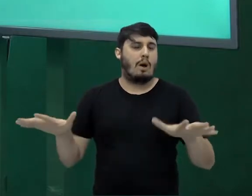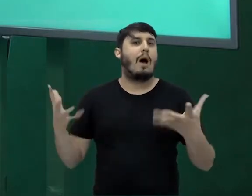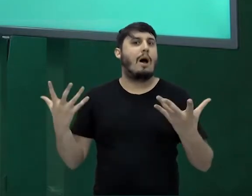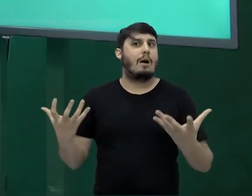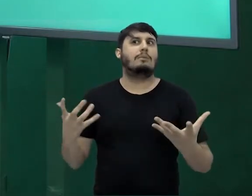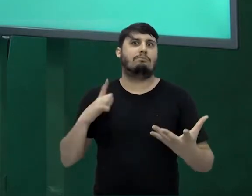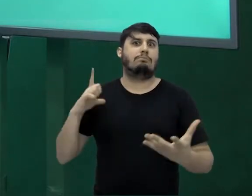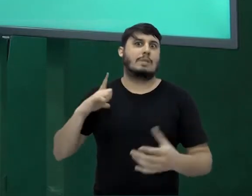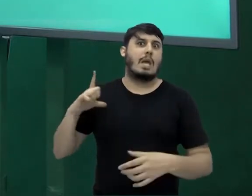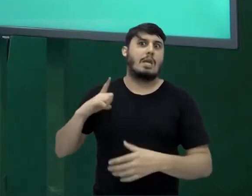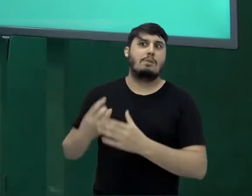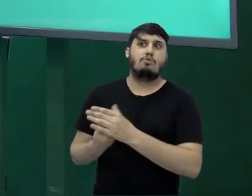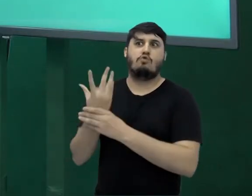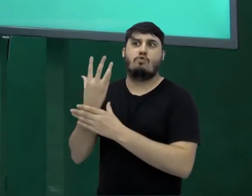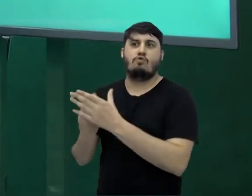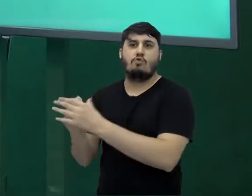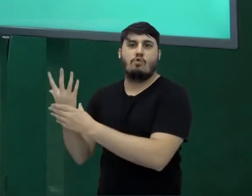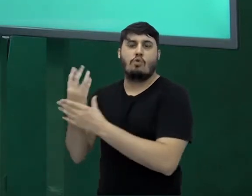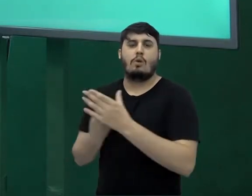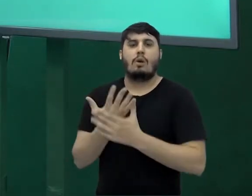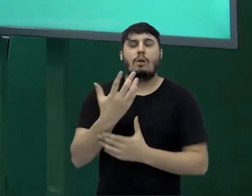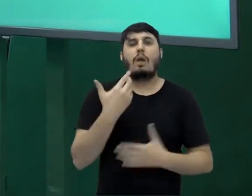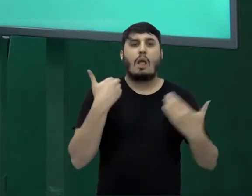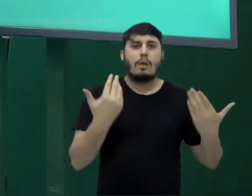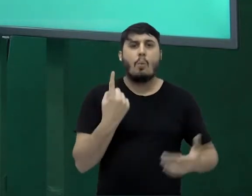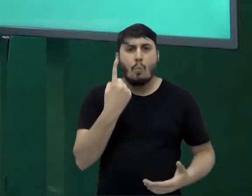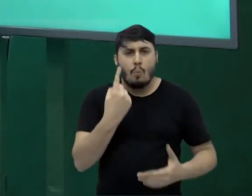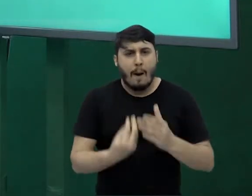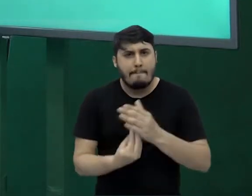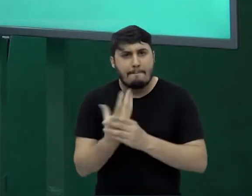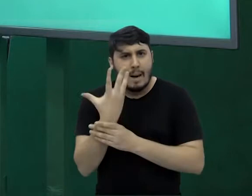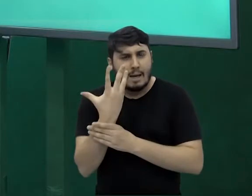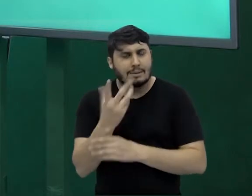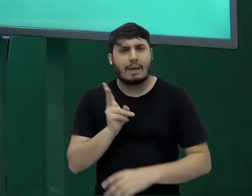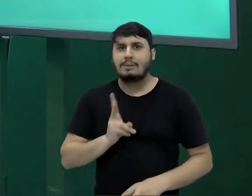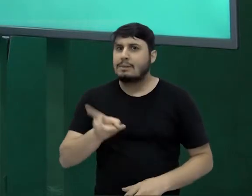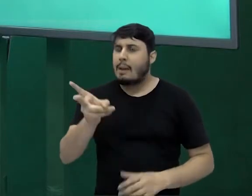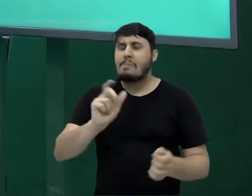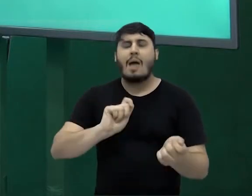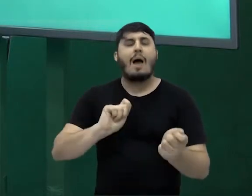que super se espalhou, super se adaptou ao meio terrestre. Mato,